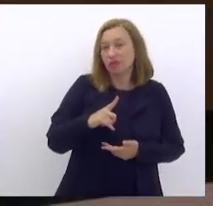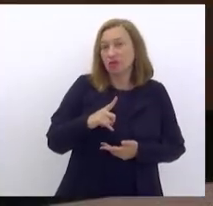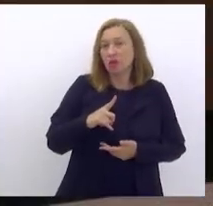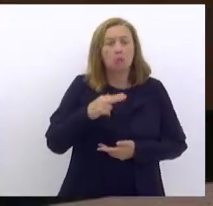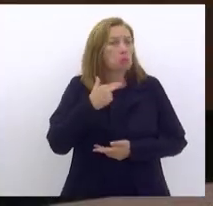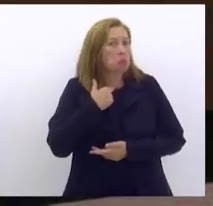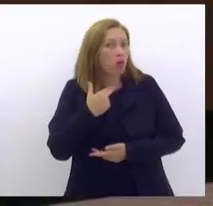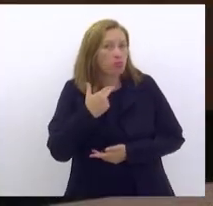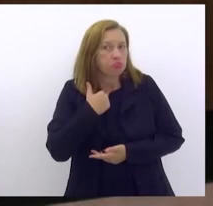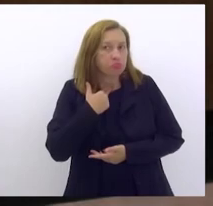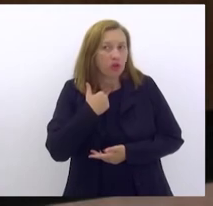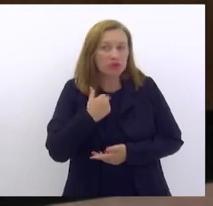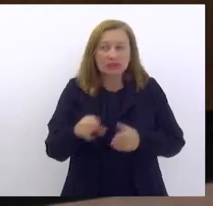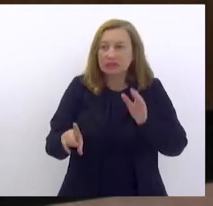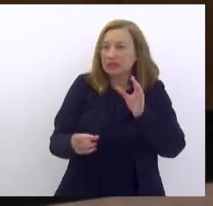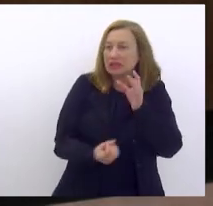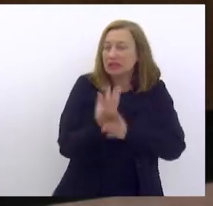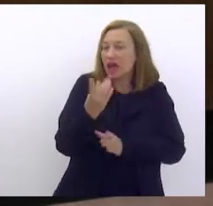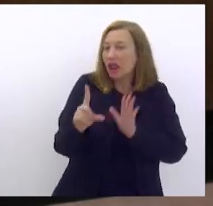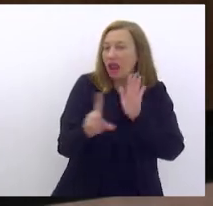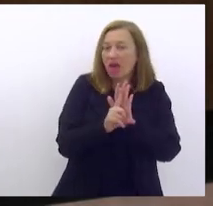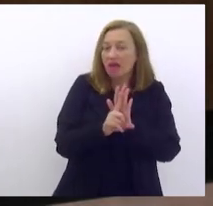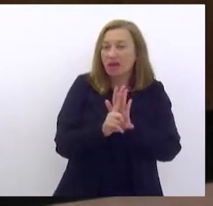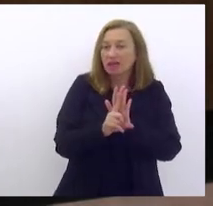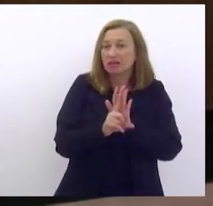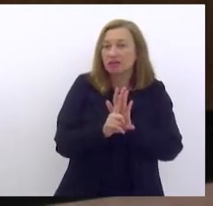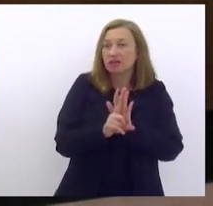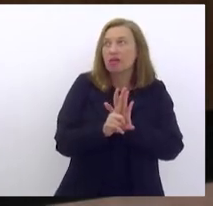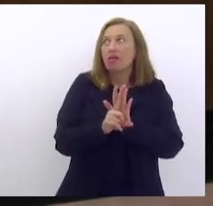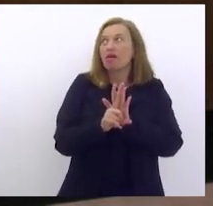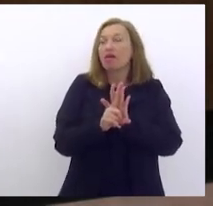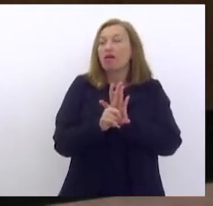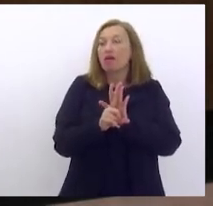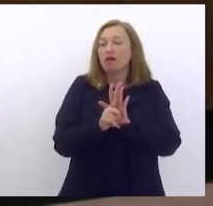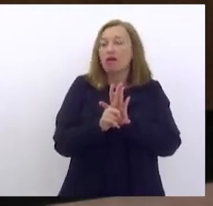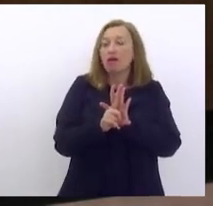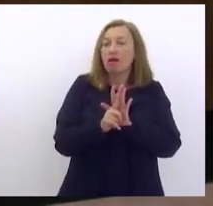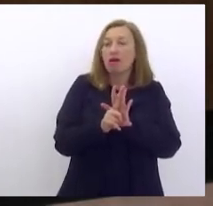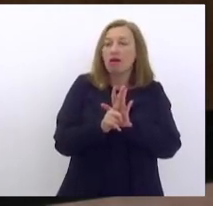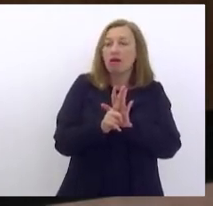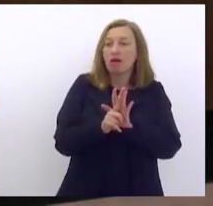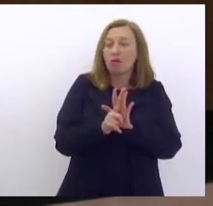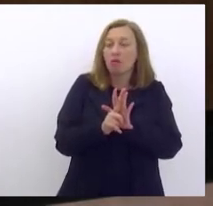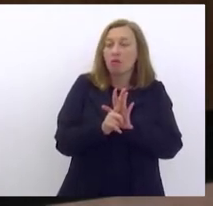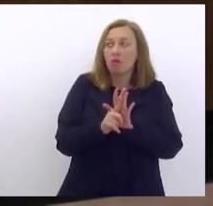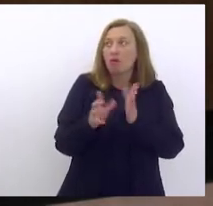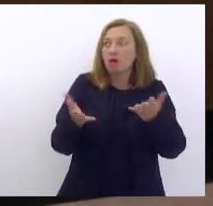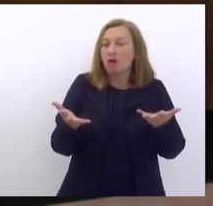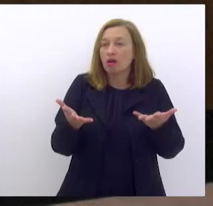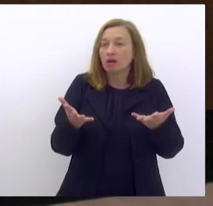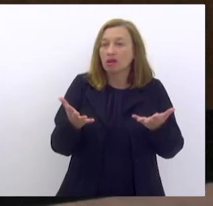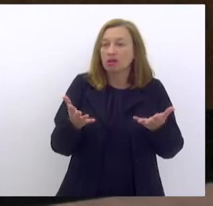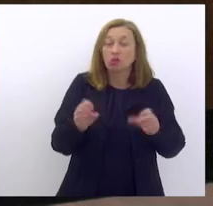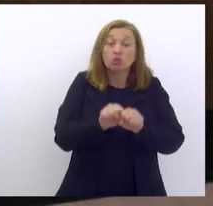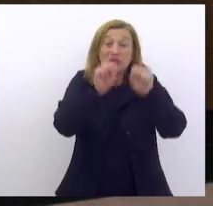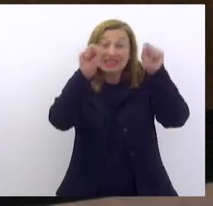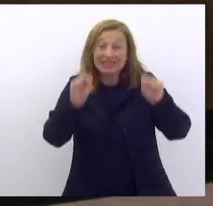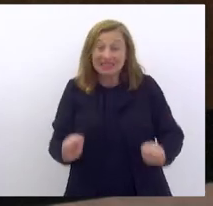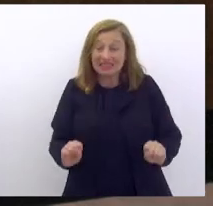não pode legislar sobre, não é, a definição do